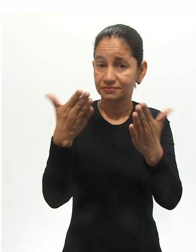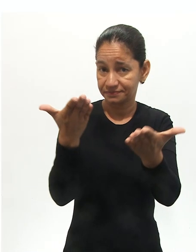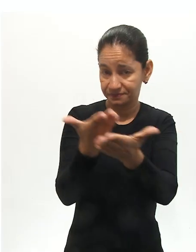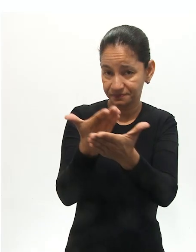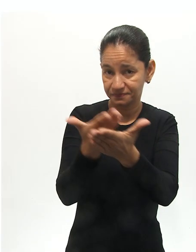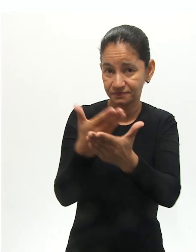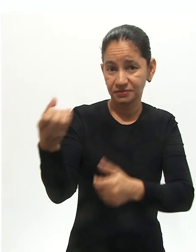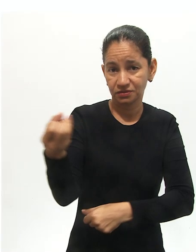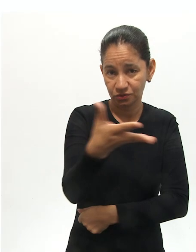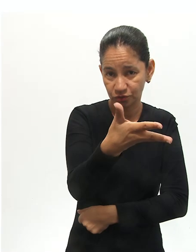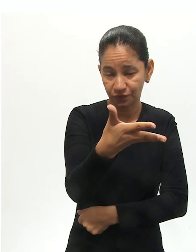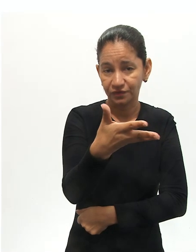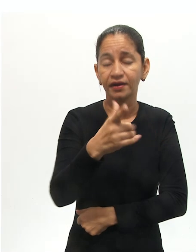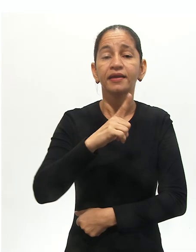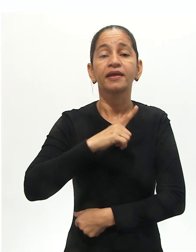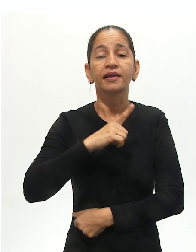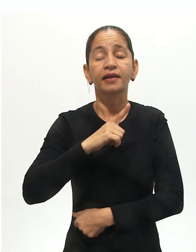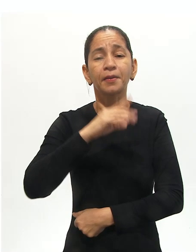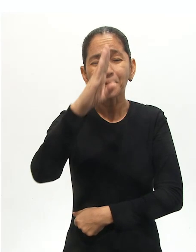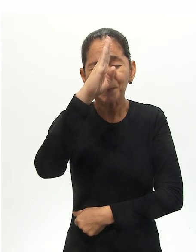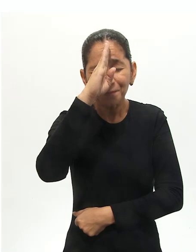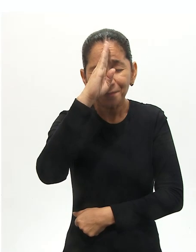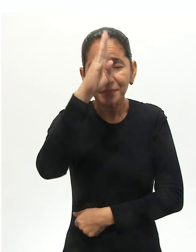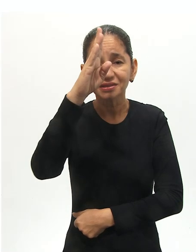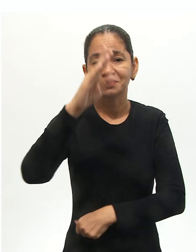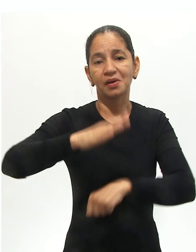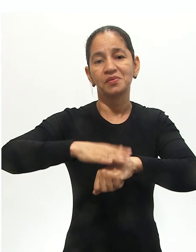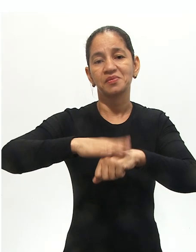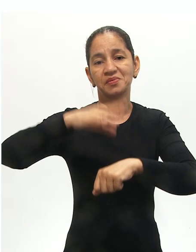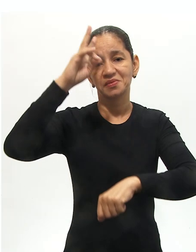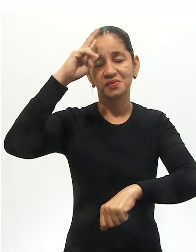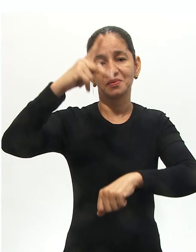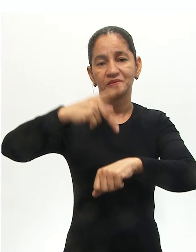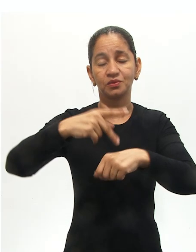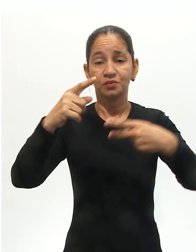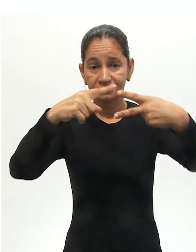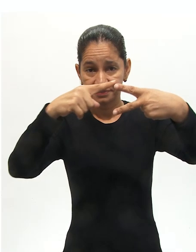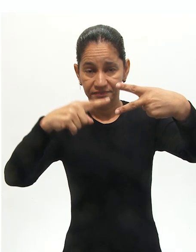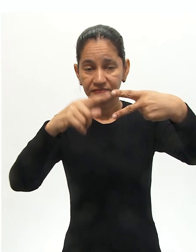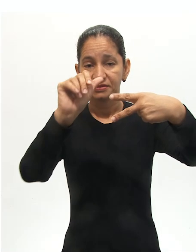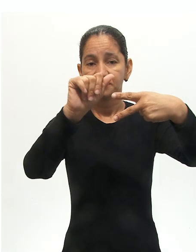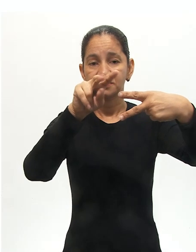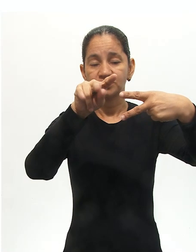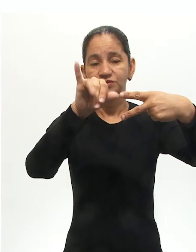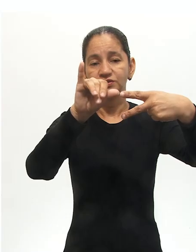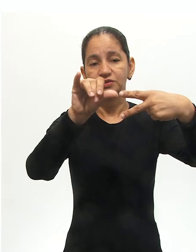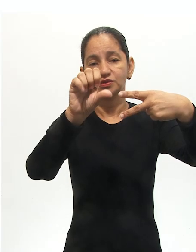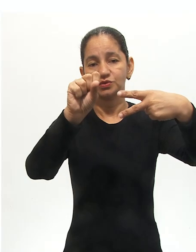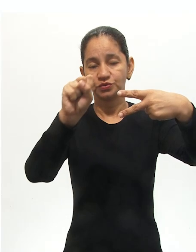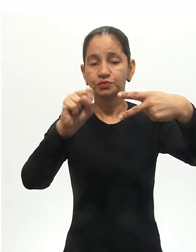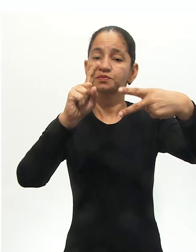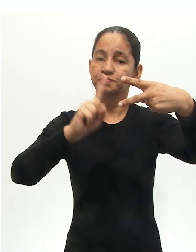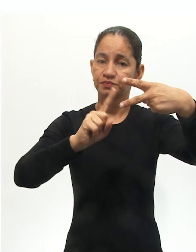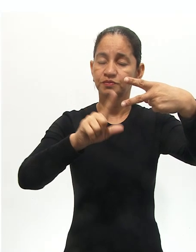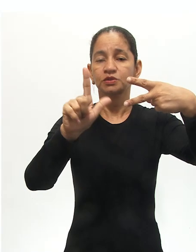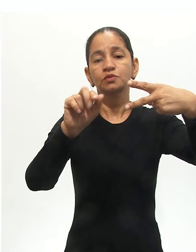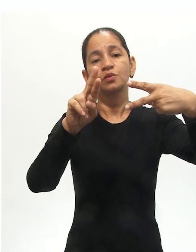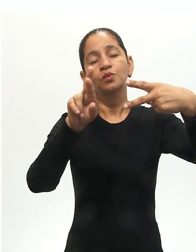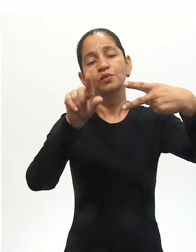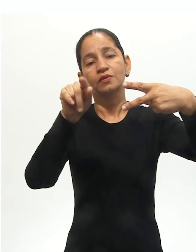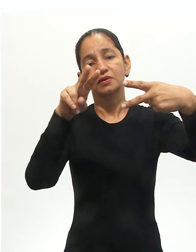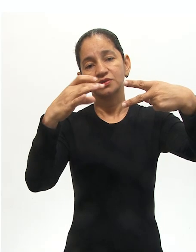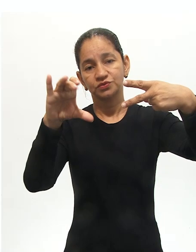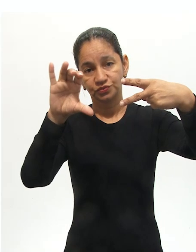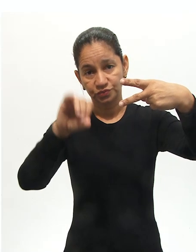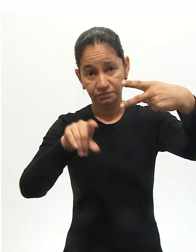O principal nome no Brasil é o Anísio da Teixeira e o Lourenço Filho. Ela tem uma mudança do